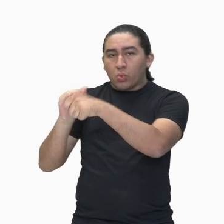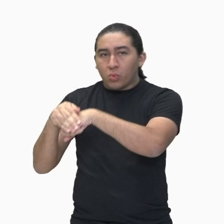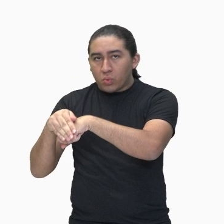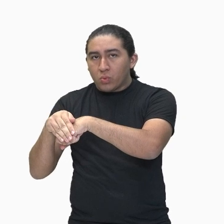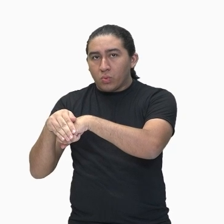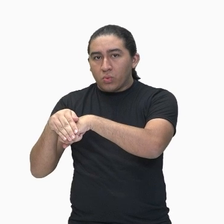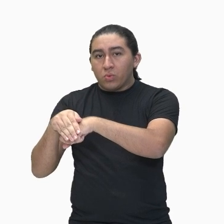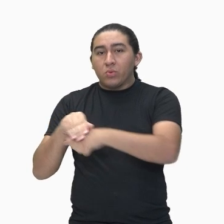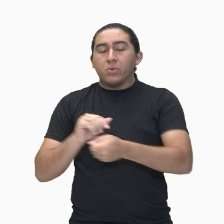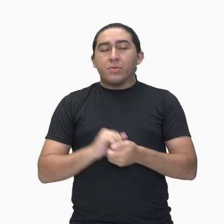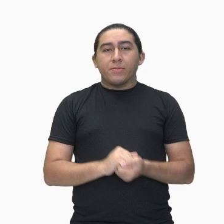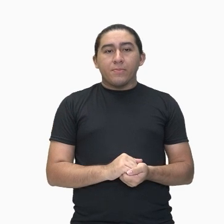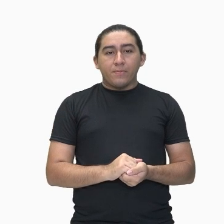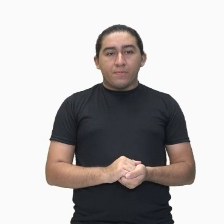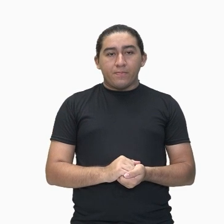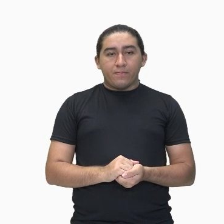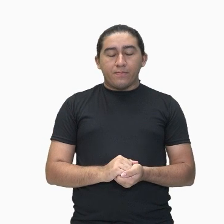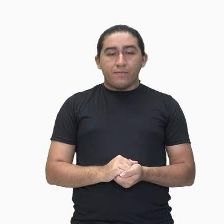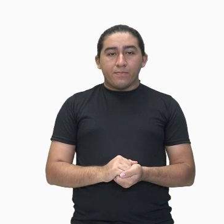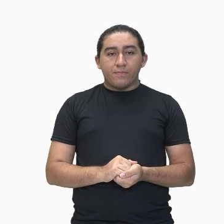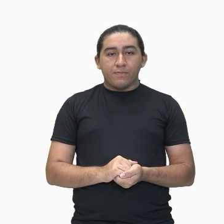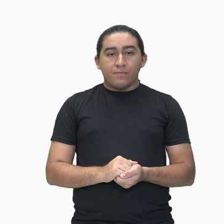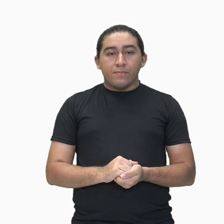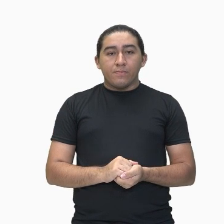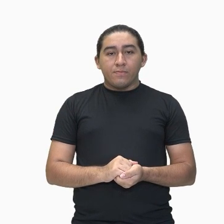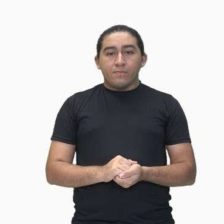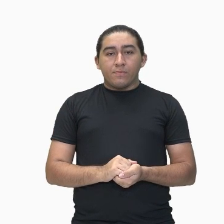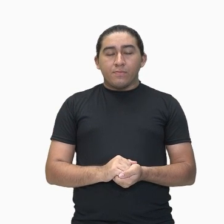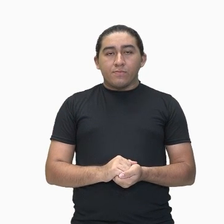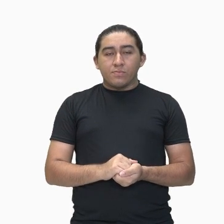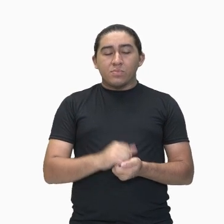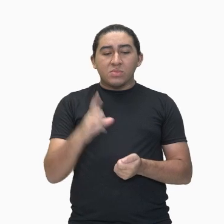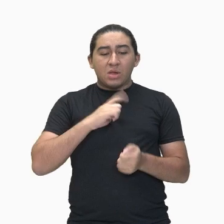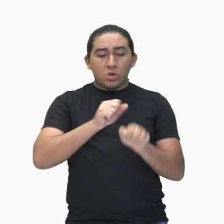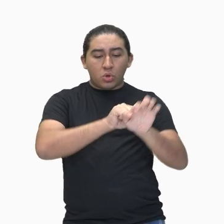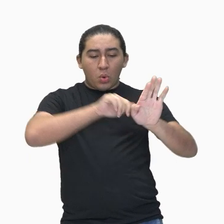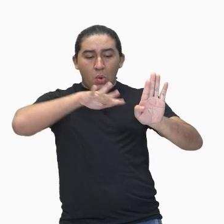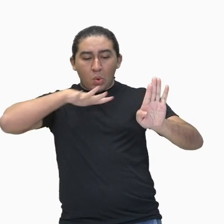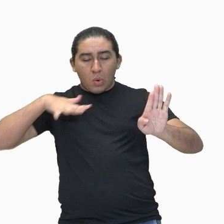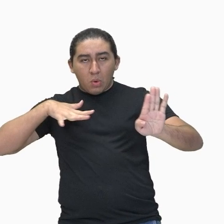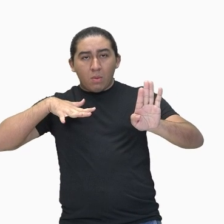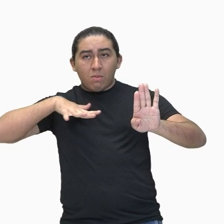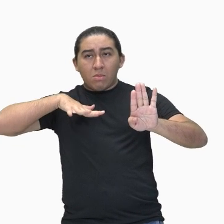Luz, noite escura. Em tristes sombras morre a